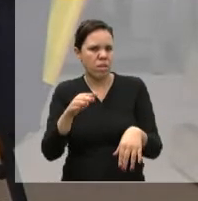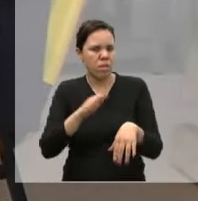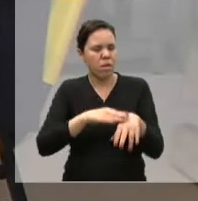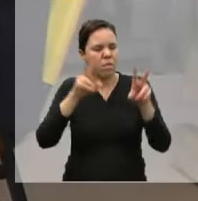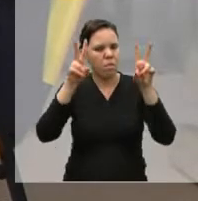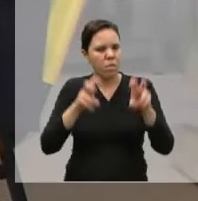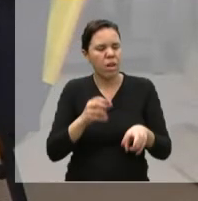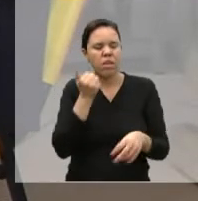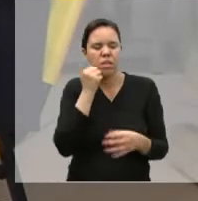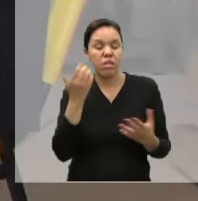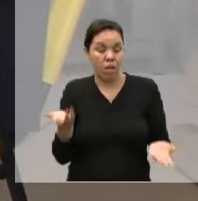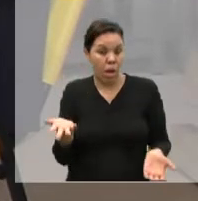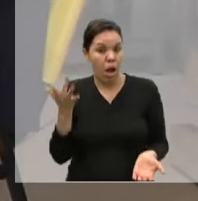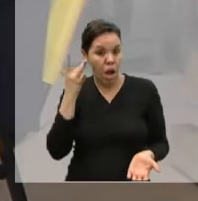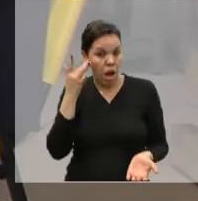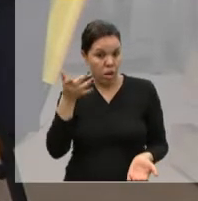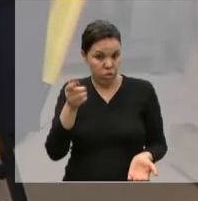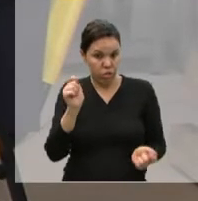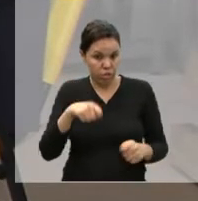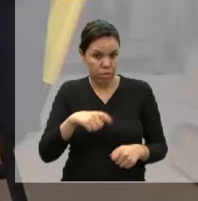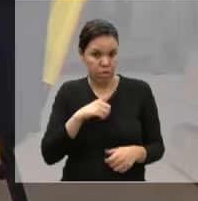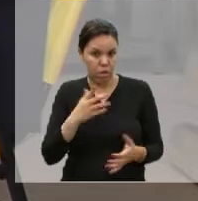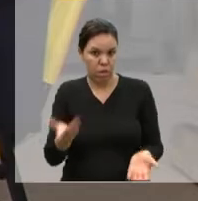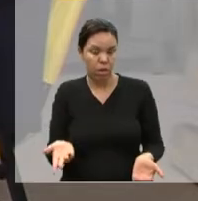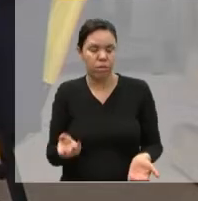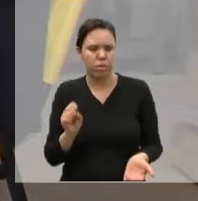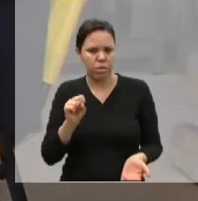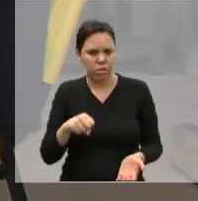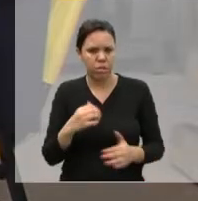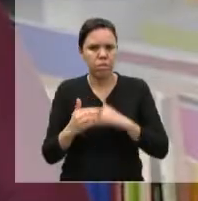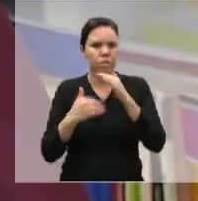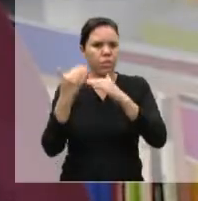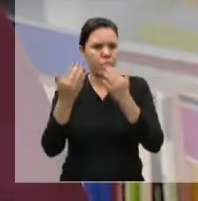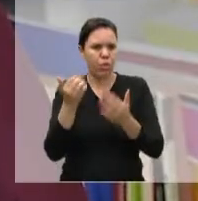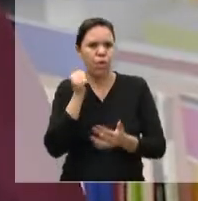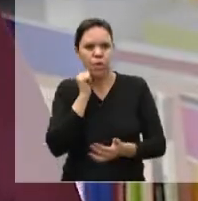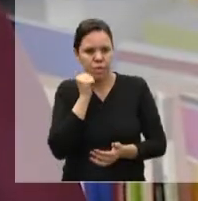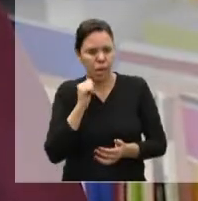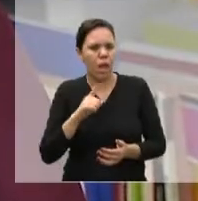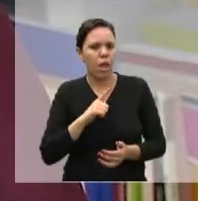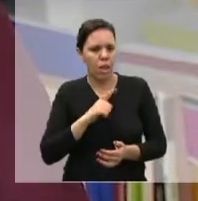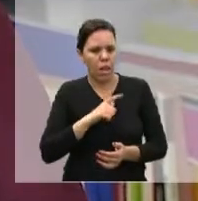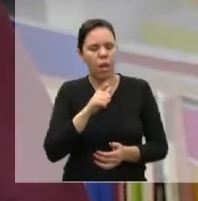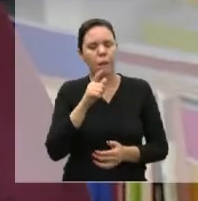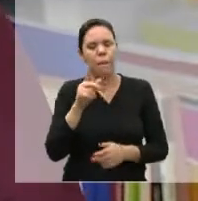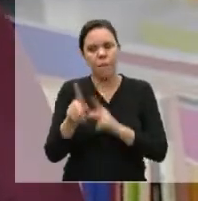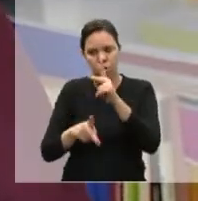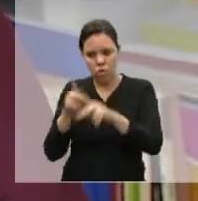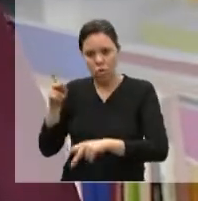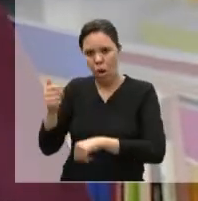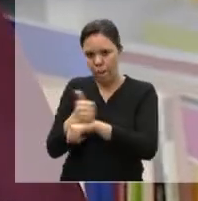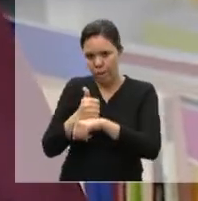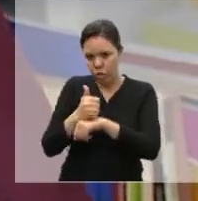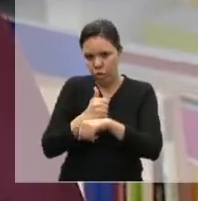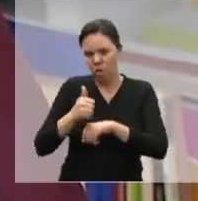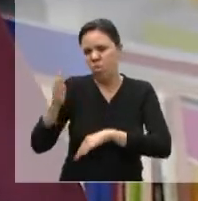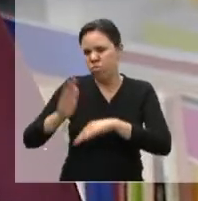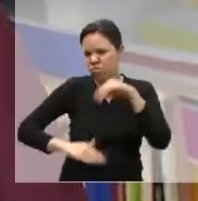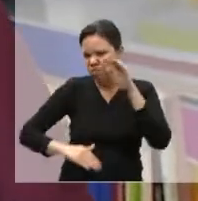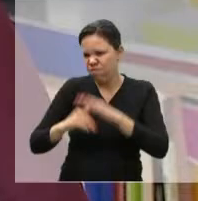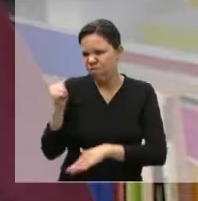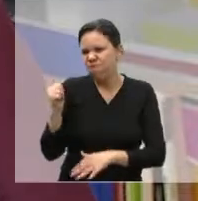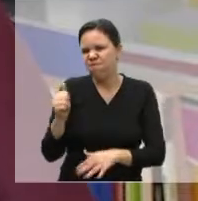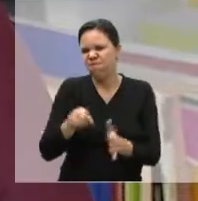Claro que há, porque a gente desenvolve ciência, há pesquisadores de muita qualidade no Brasil, que são reconhecidos